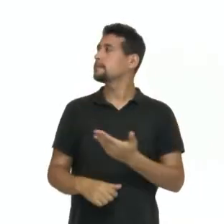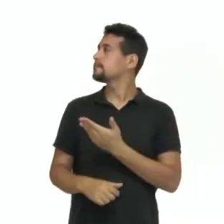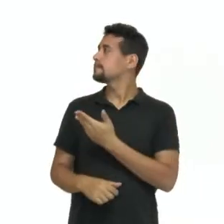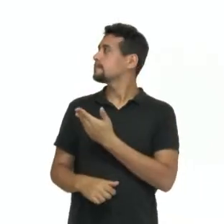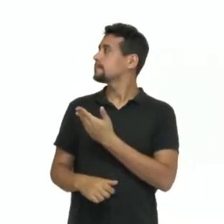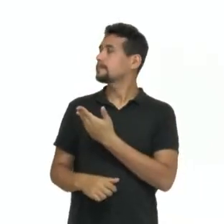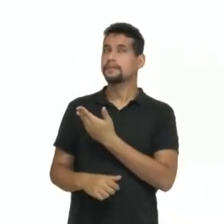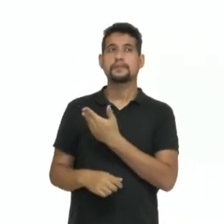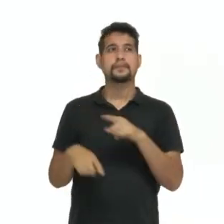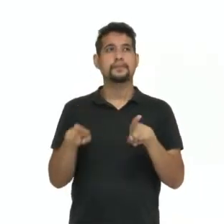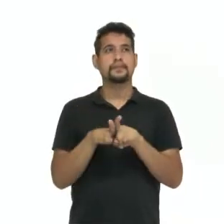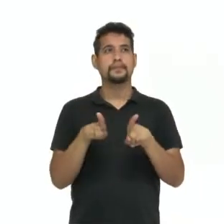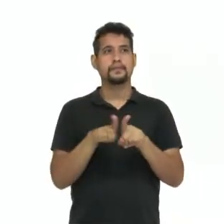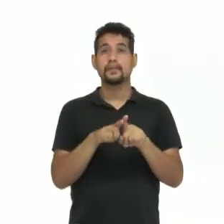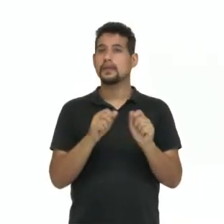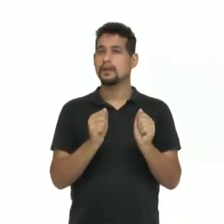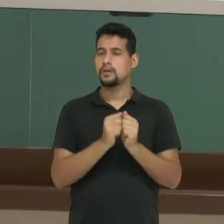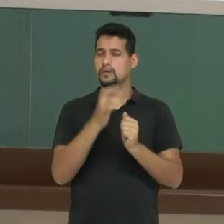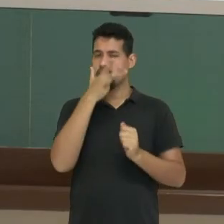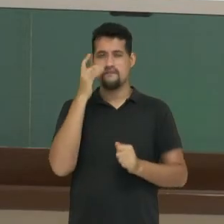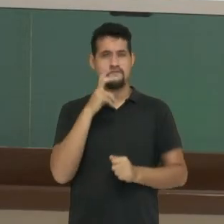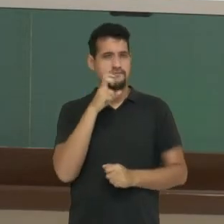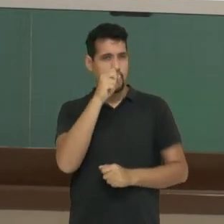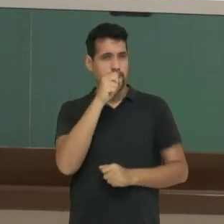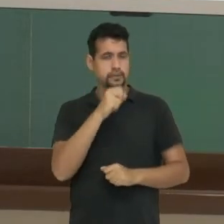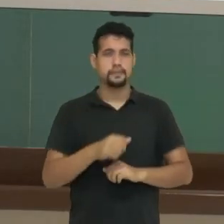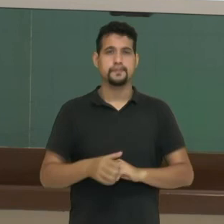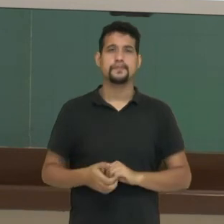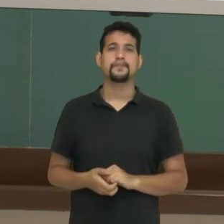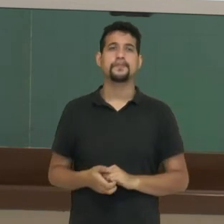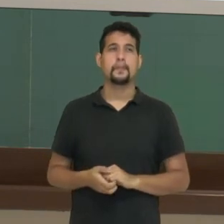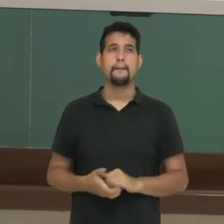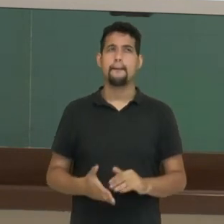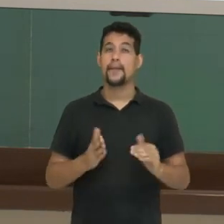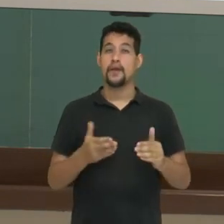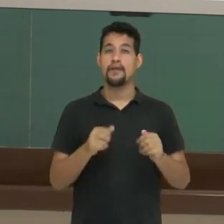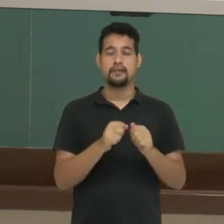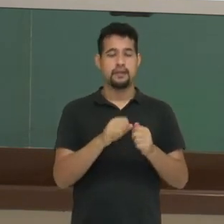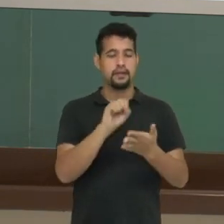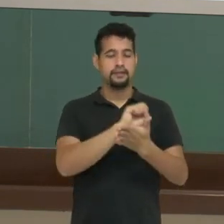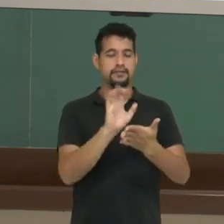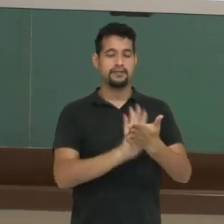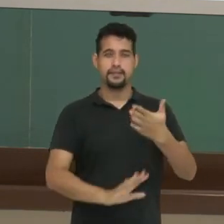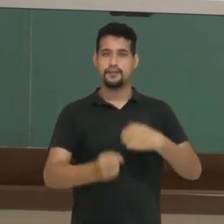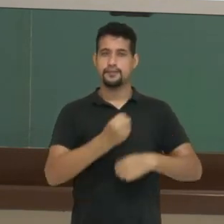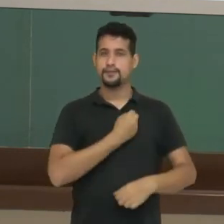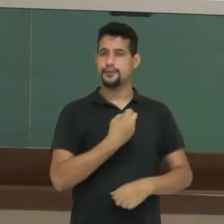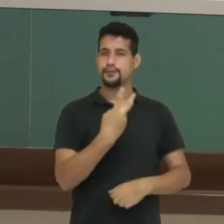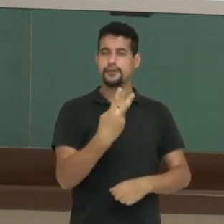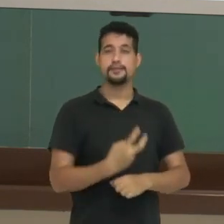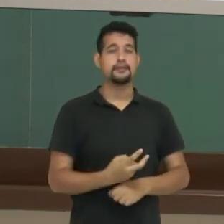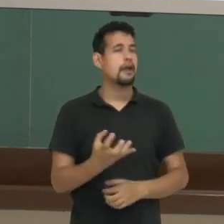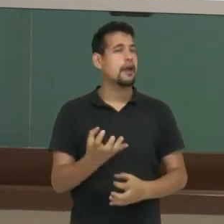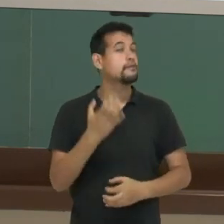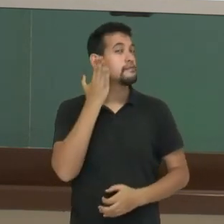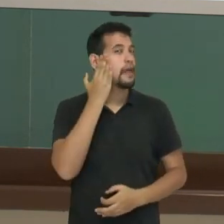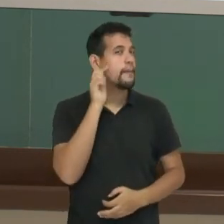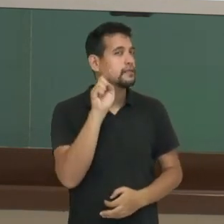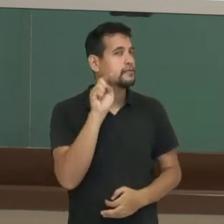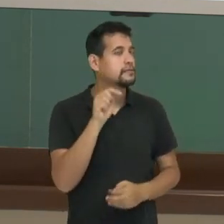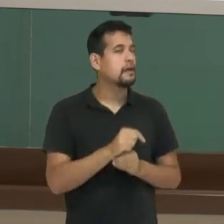o domínio do seu oponente. E agora vamos para a atividade número 2. Eu quero saber se vocês estão